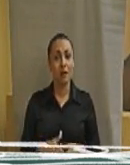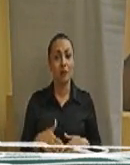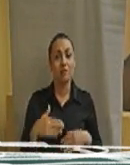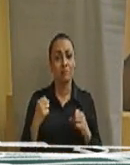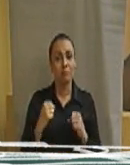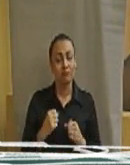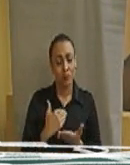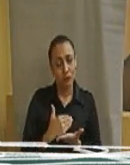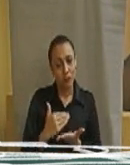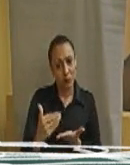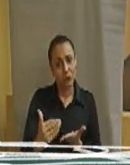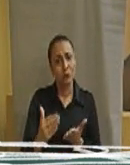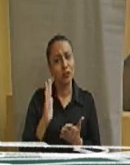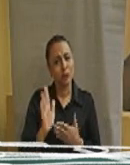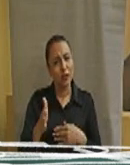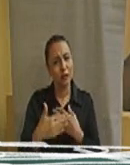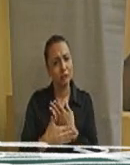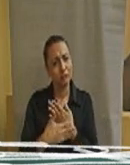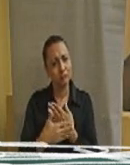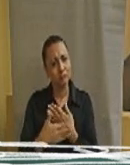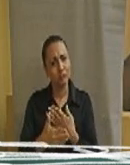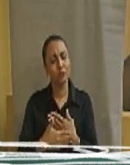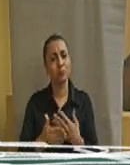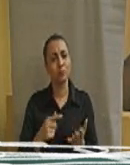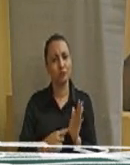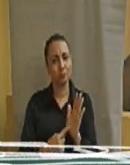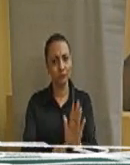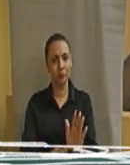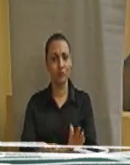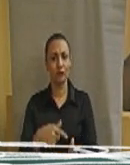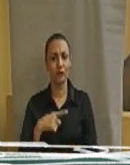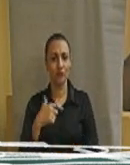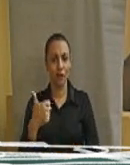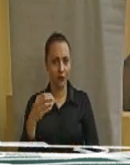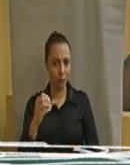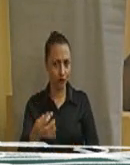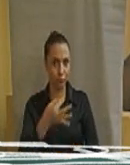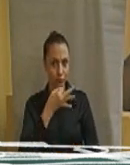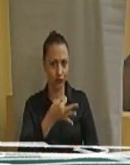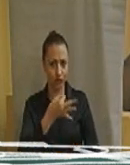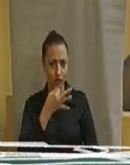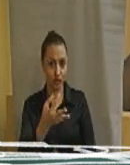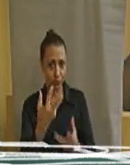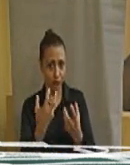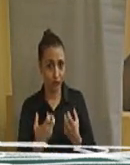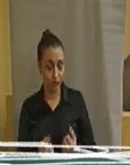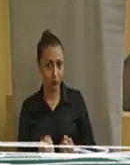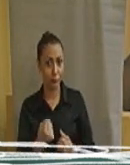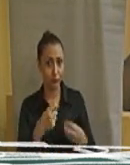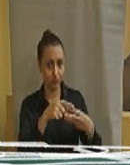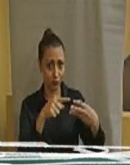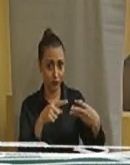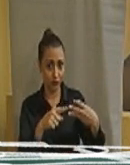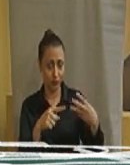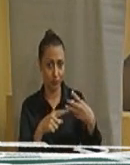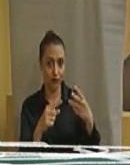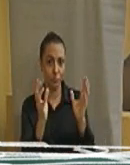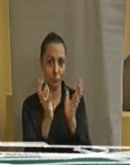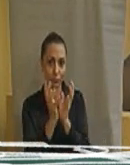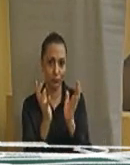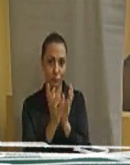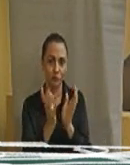Muitas propostas já foram apresentadas. Ideias e sugestões foram acatadas pelos 3 grupos que aqui se